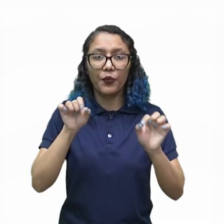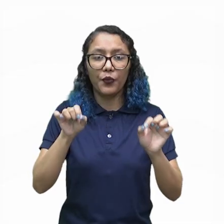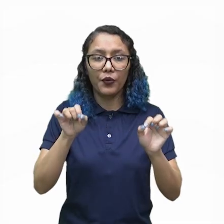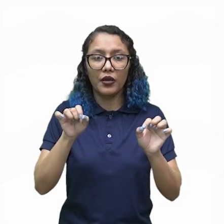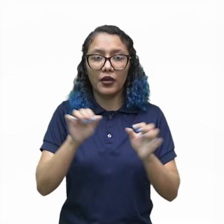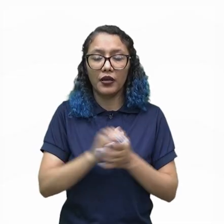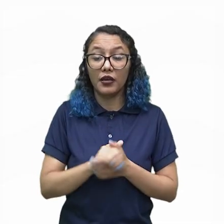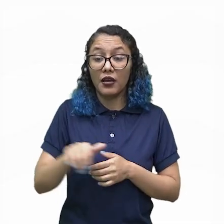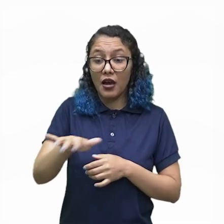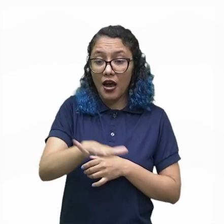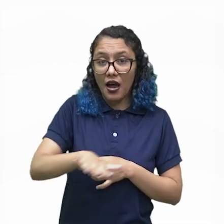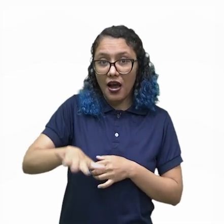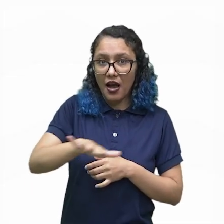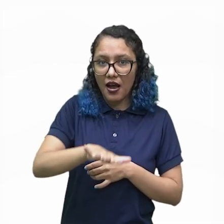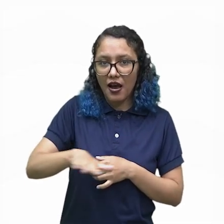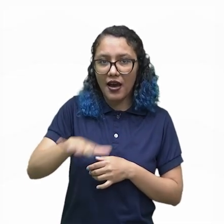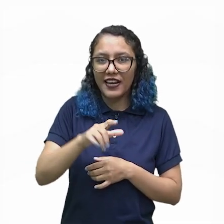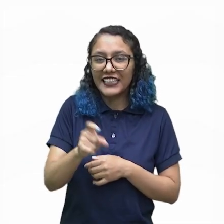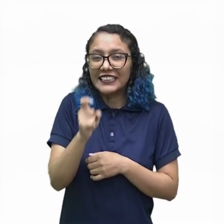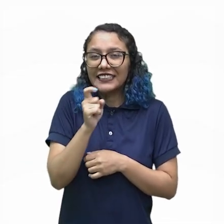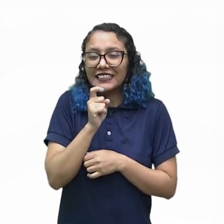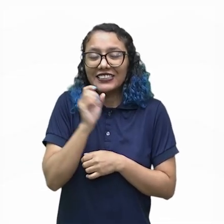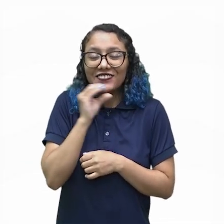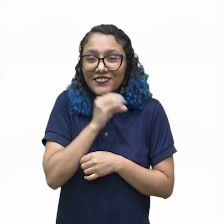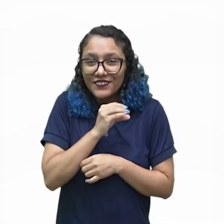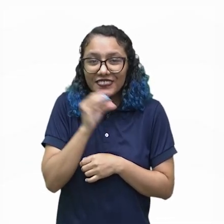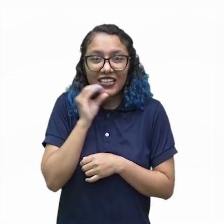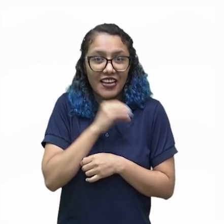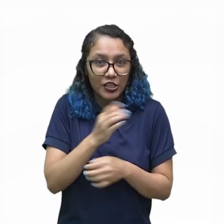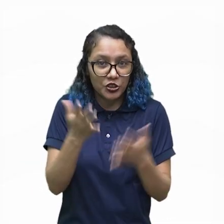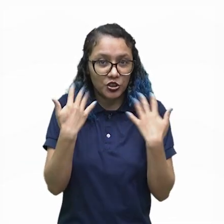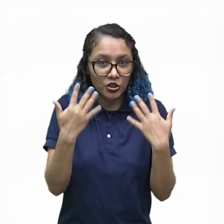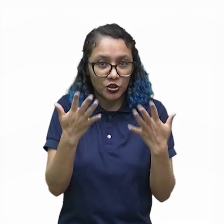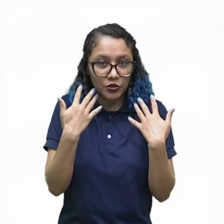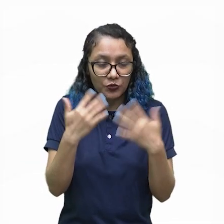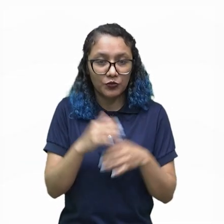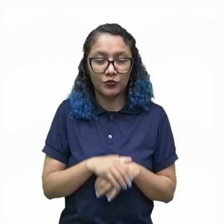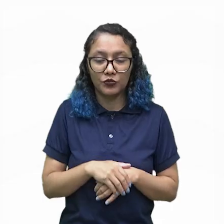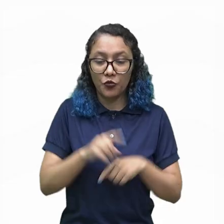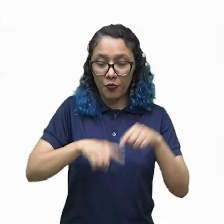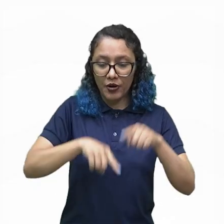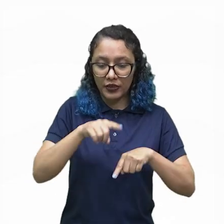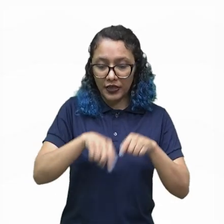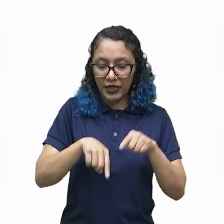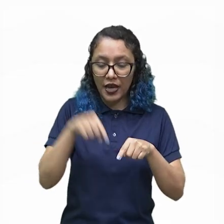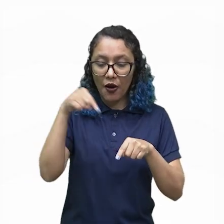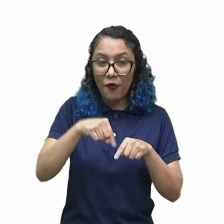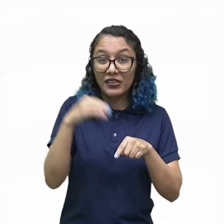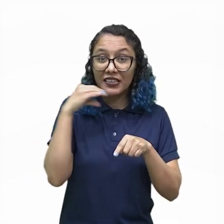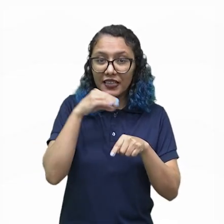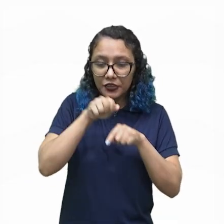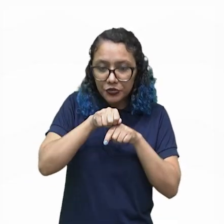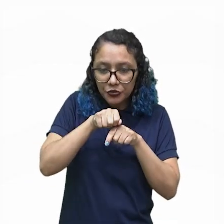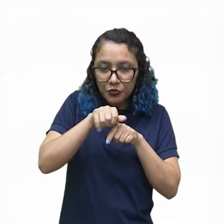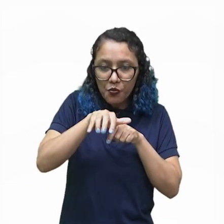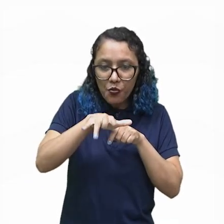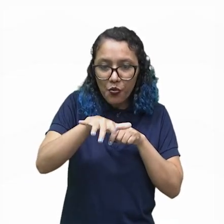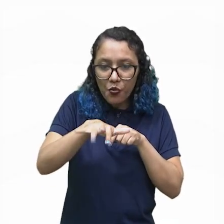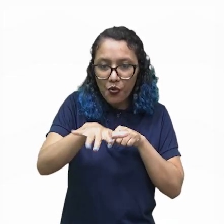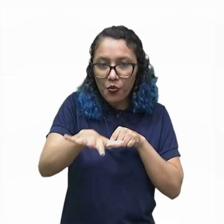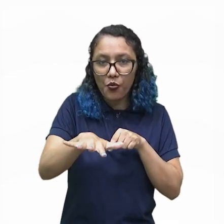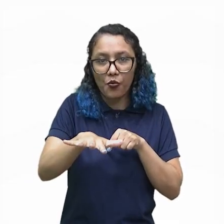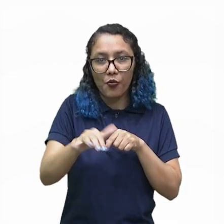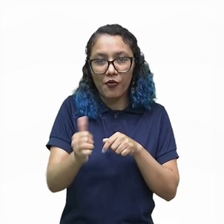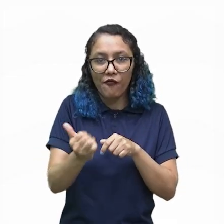né, o ambiente, tá? Então, o calor sai do sistema para o ambiente, é liberado do sistema